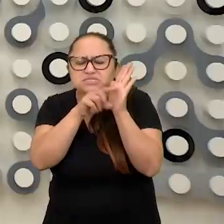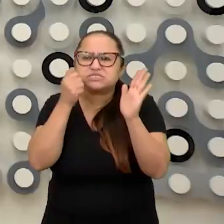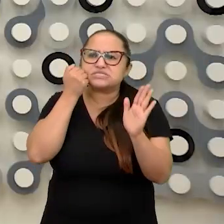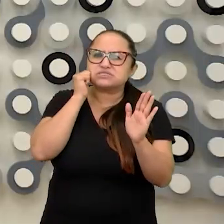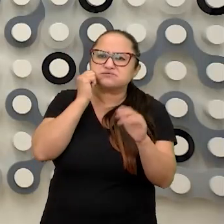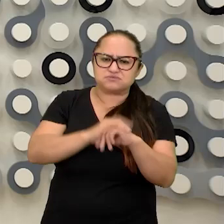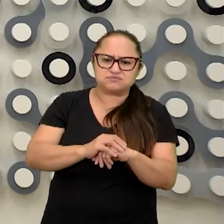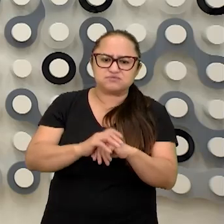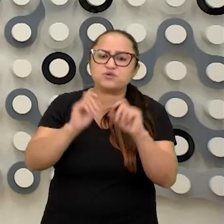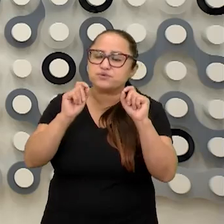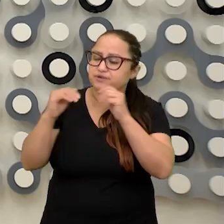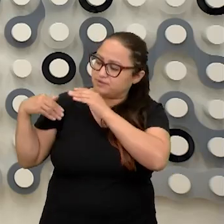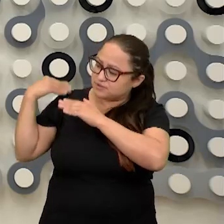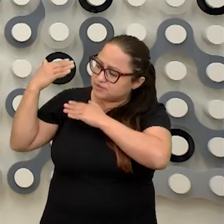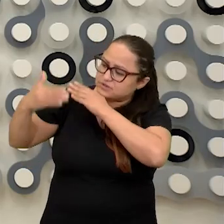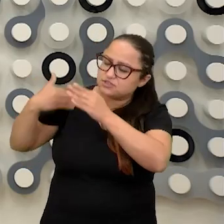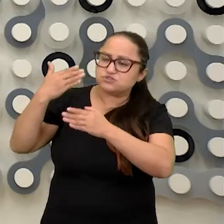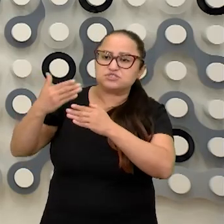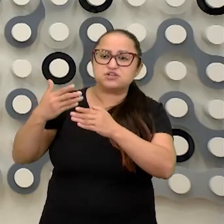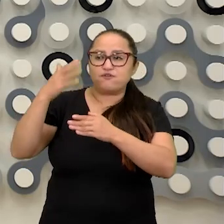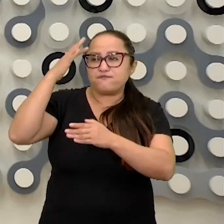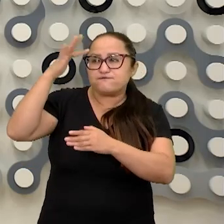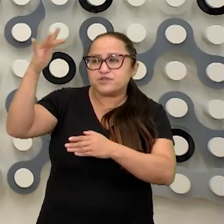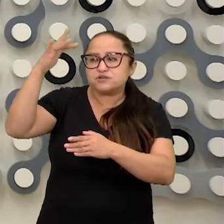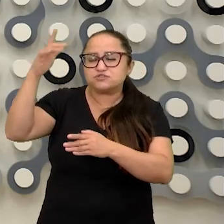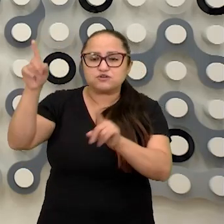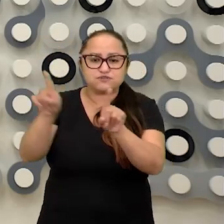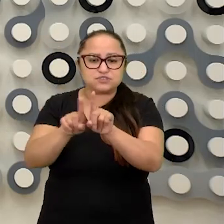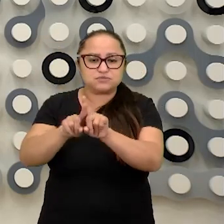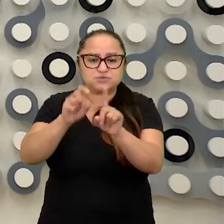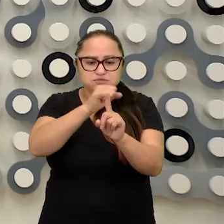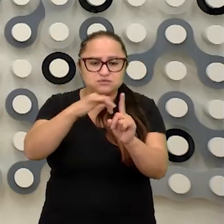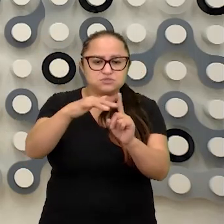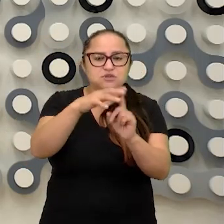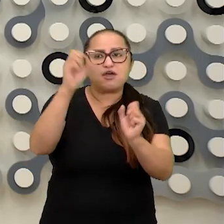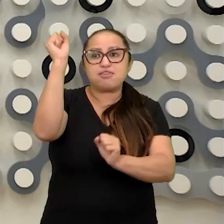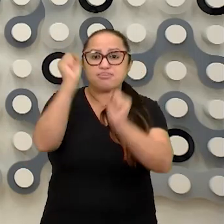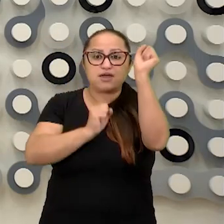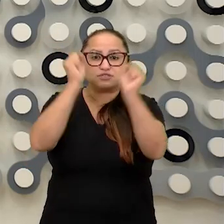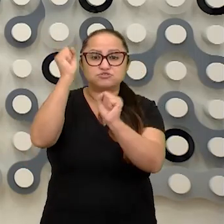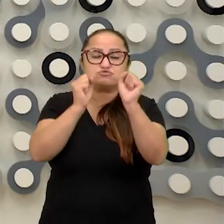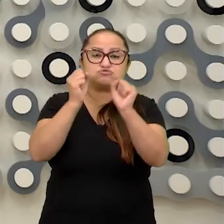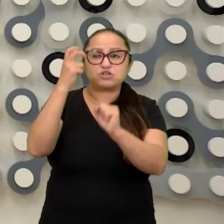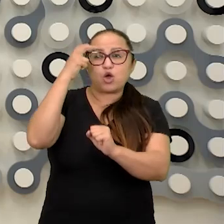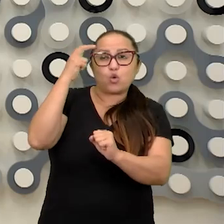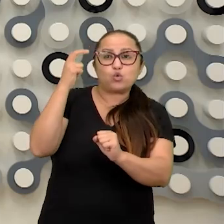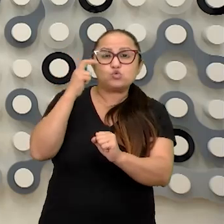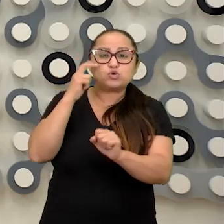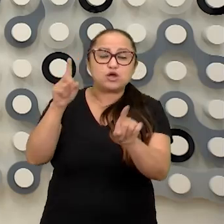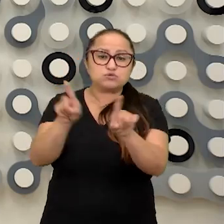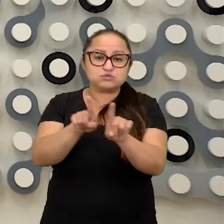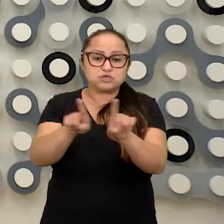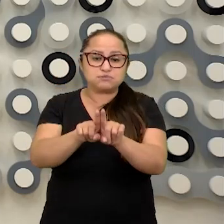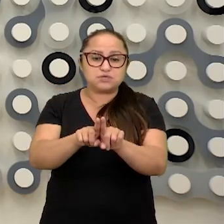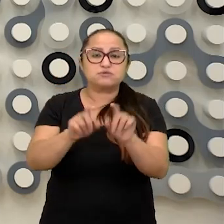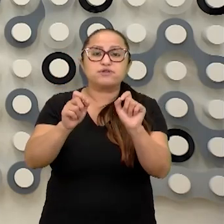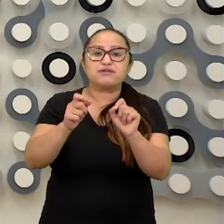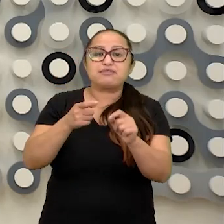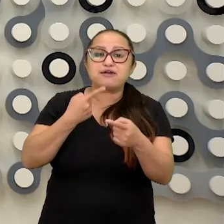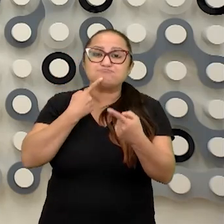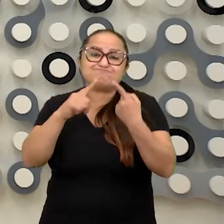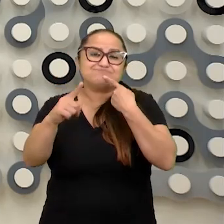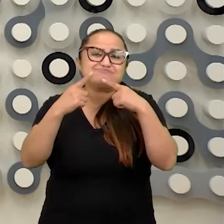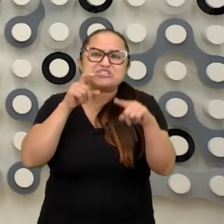tradição filosófica, sociológica muito importante da indústria cultural, né, da cultura de massas, é justamente a da teoria